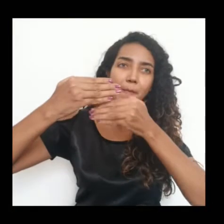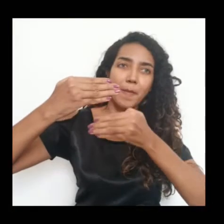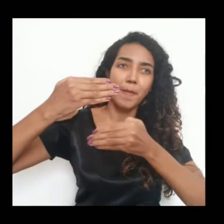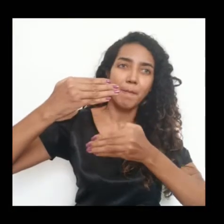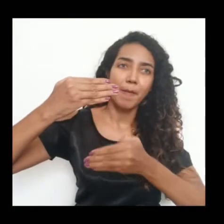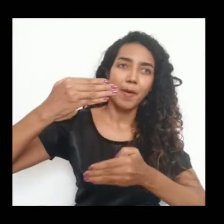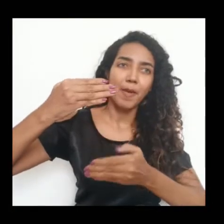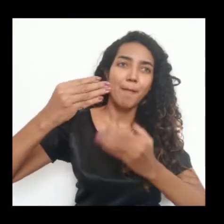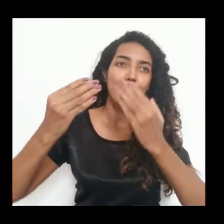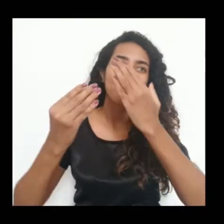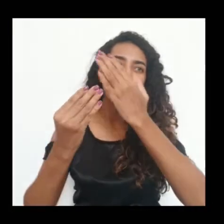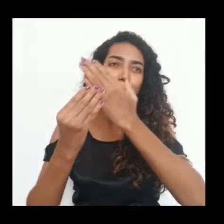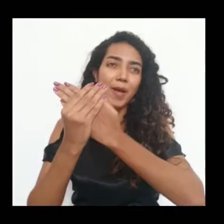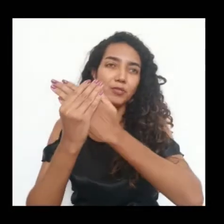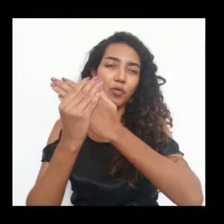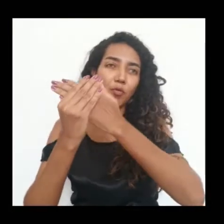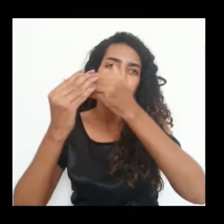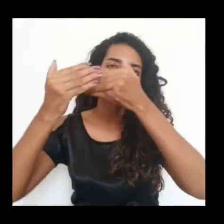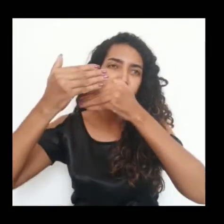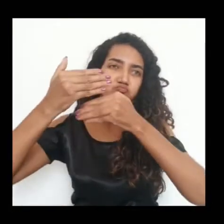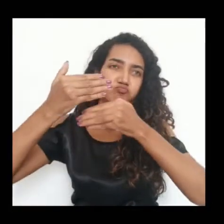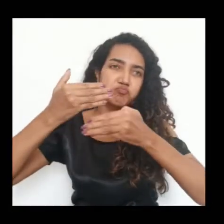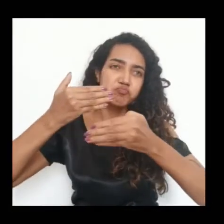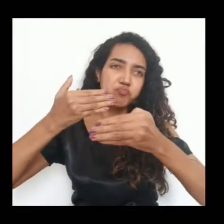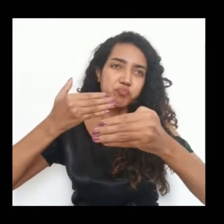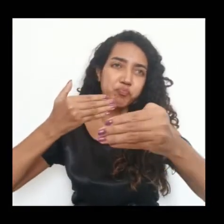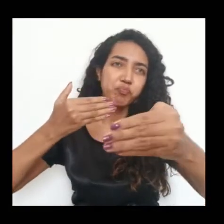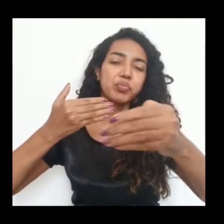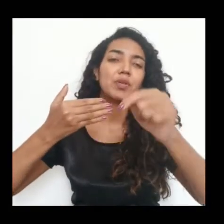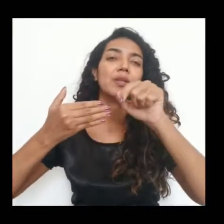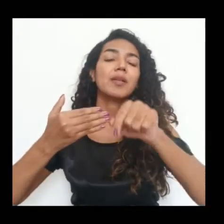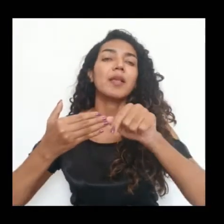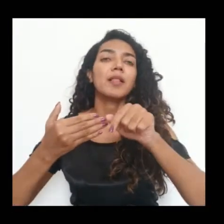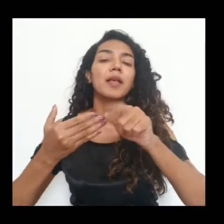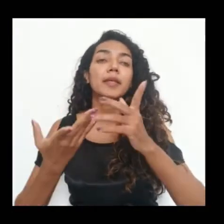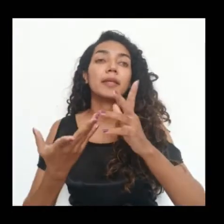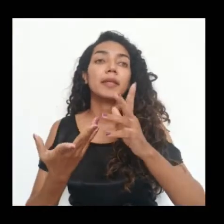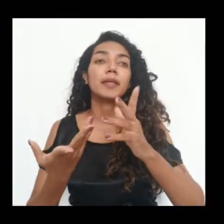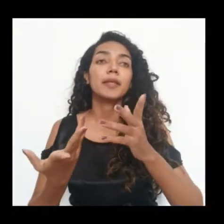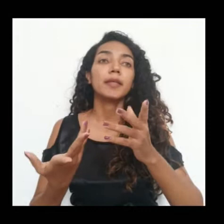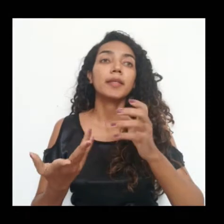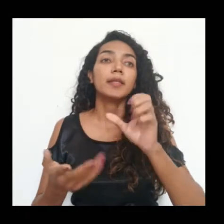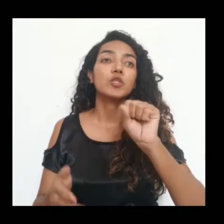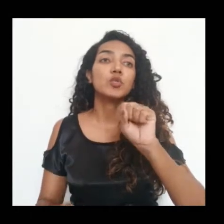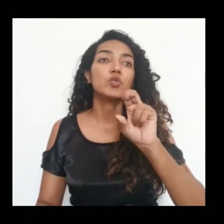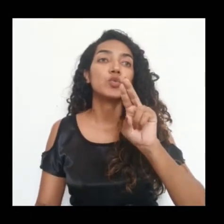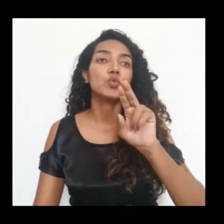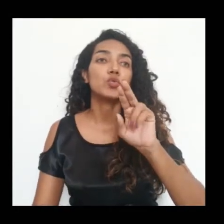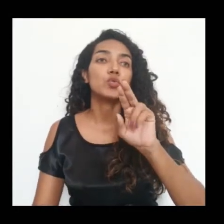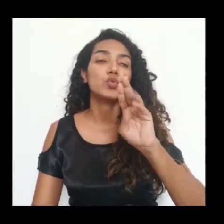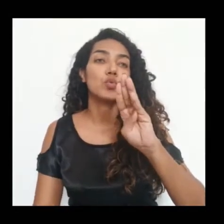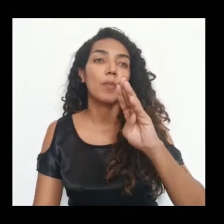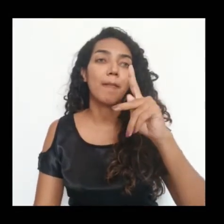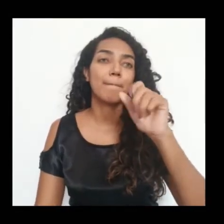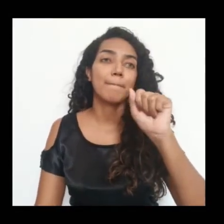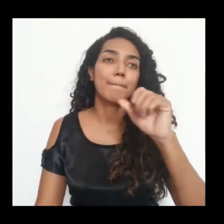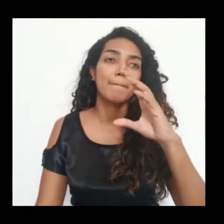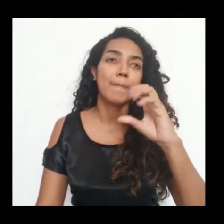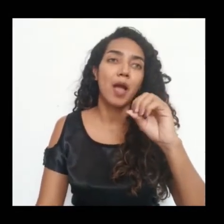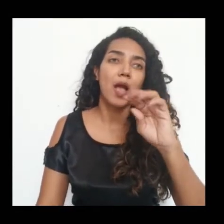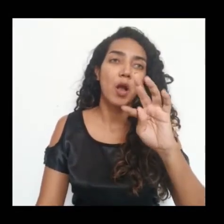outras pastas, elas não correspondem a subpacotes. Na verdade, quando a gente especifica um pacote de